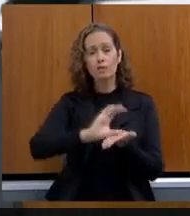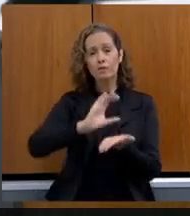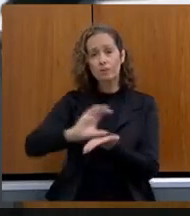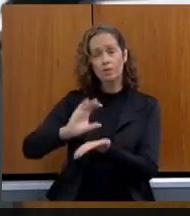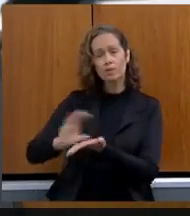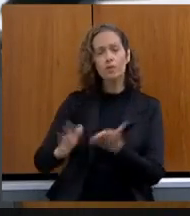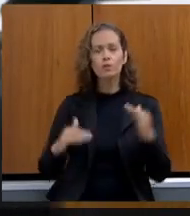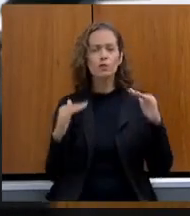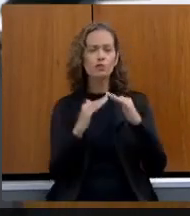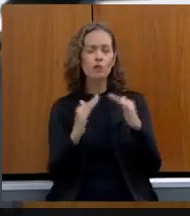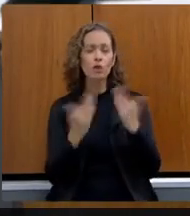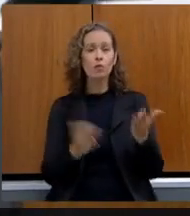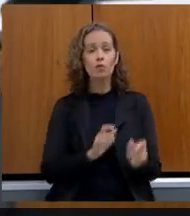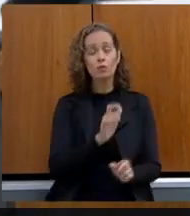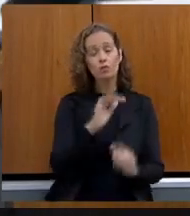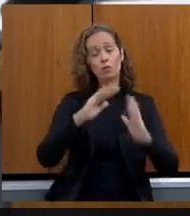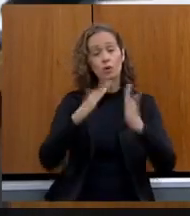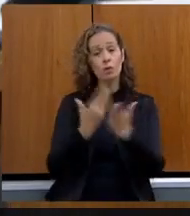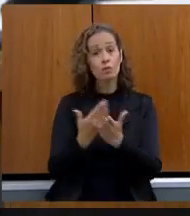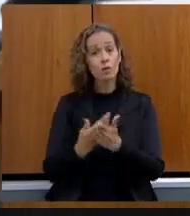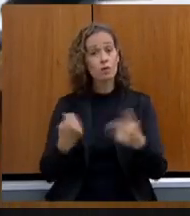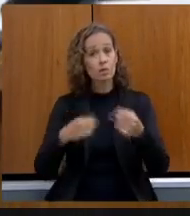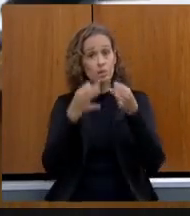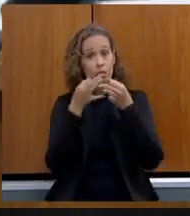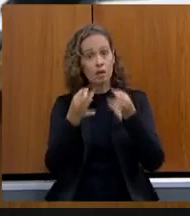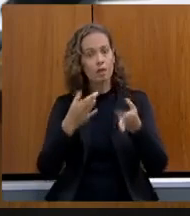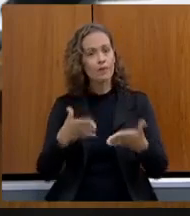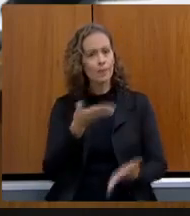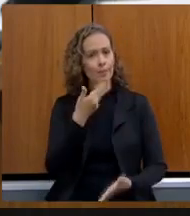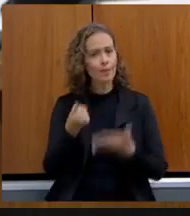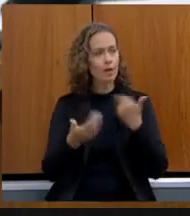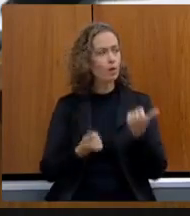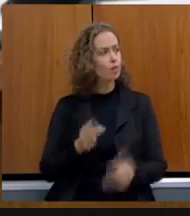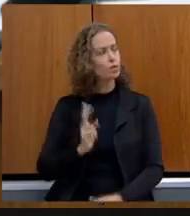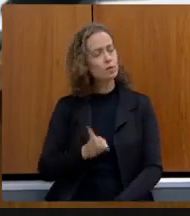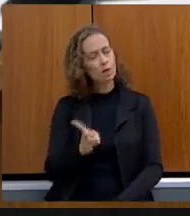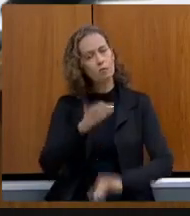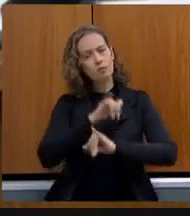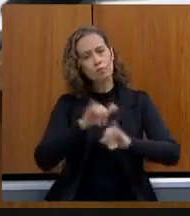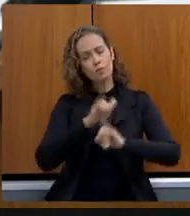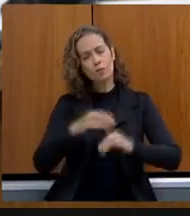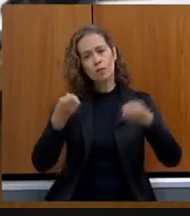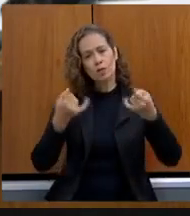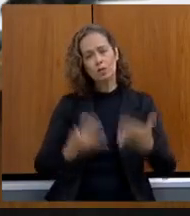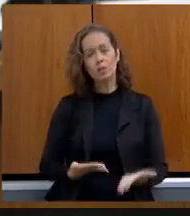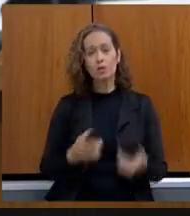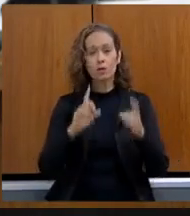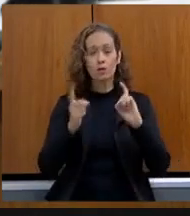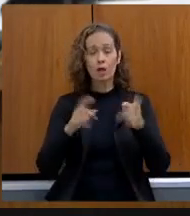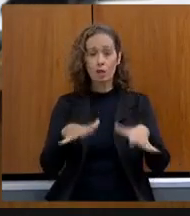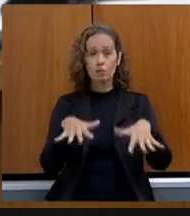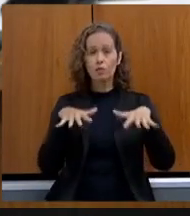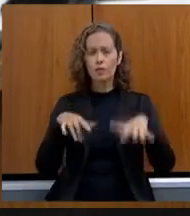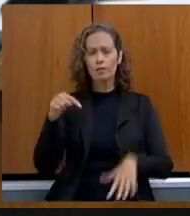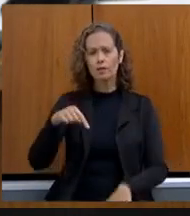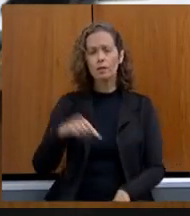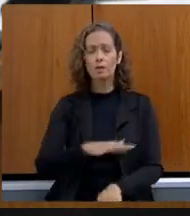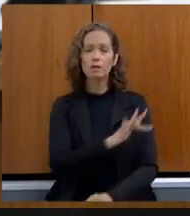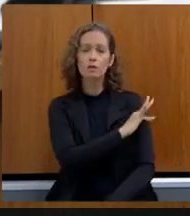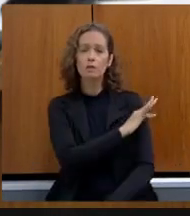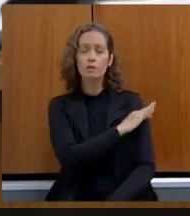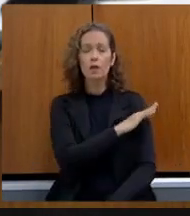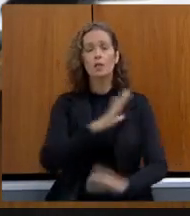com aquelas que demandavam maior atenção Eu sempre faço questão de falar na nossa audiência aqui do Assembleia fiscaliza